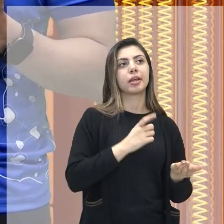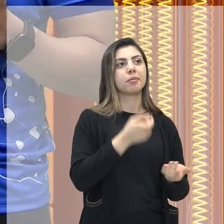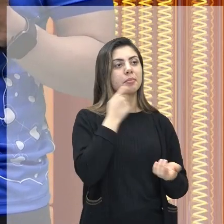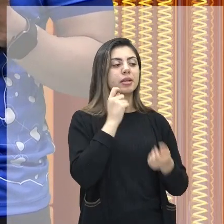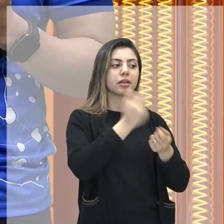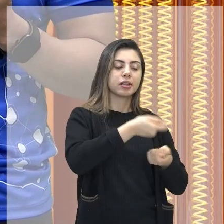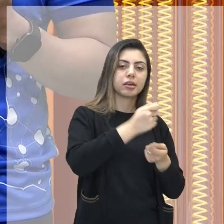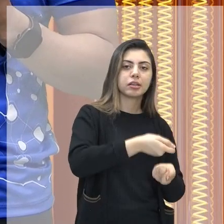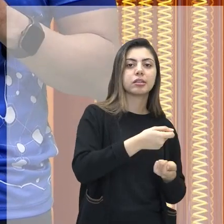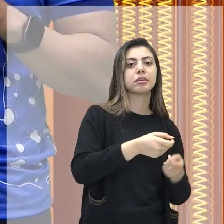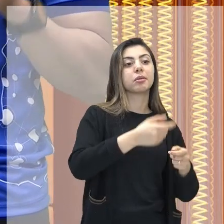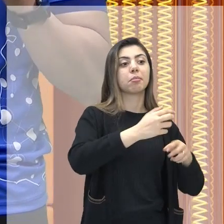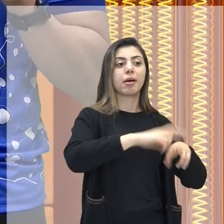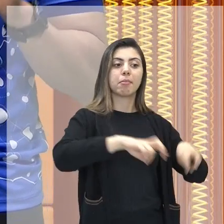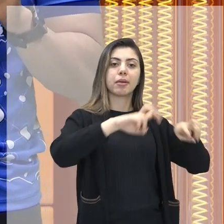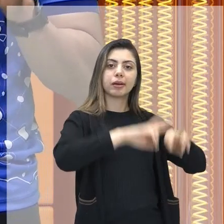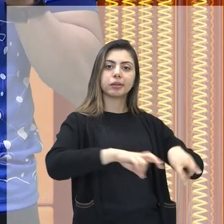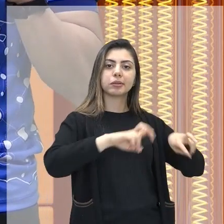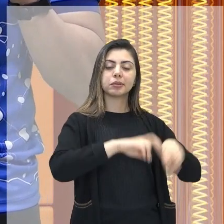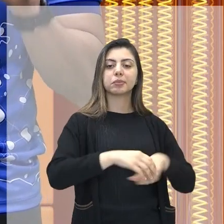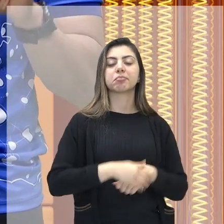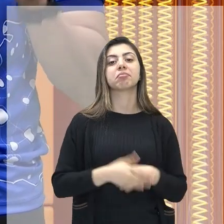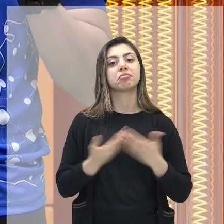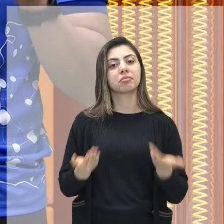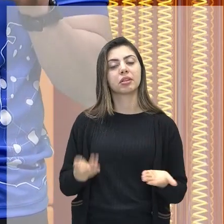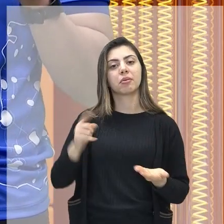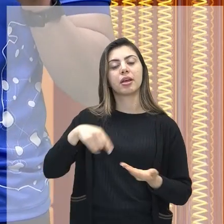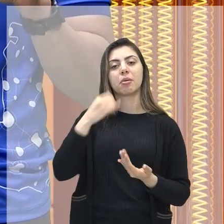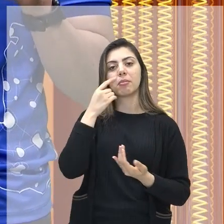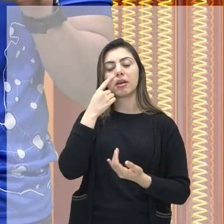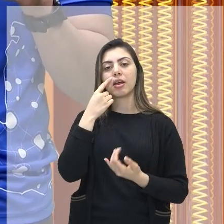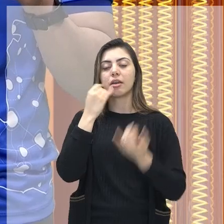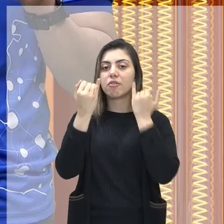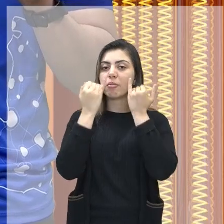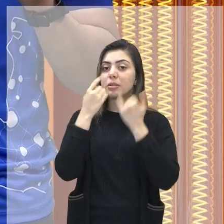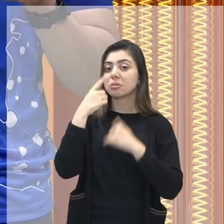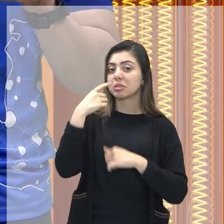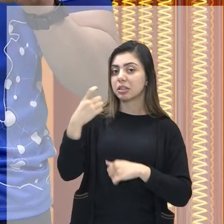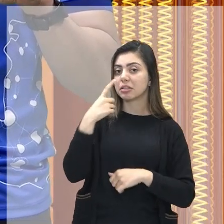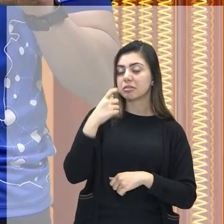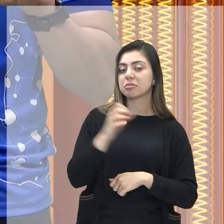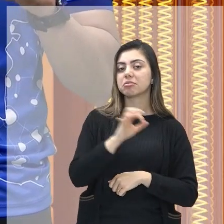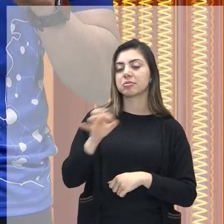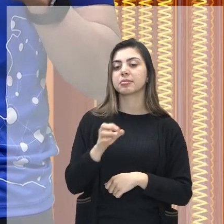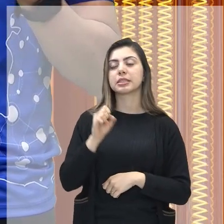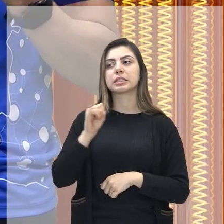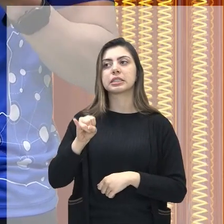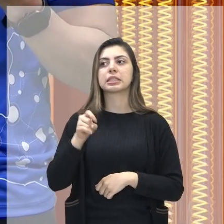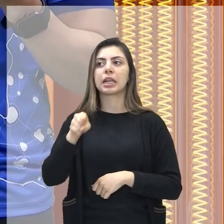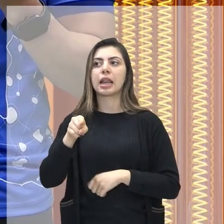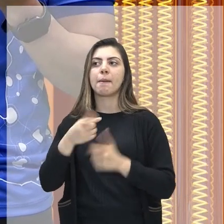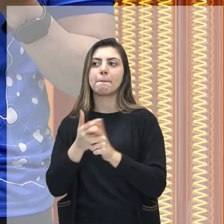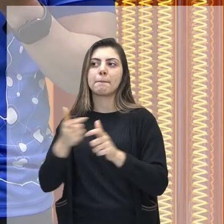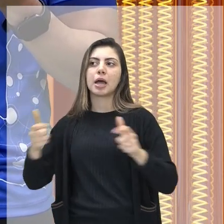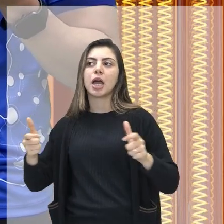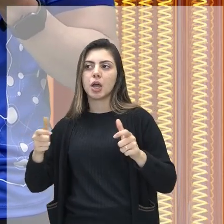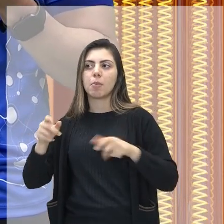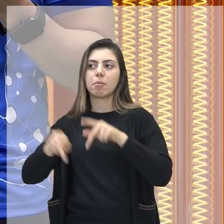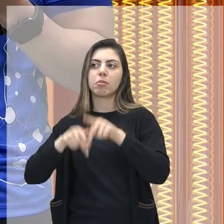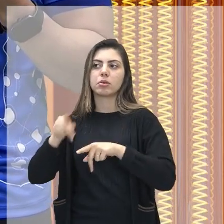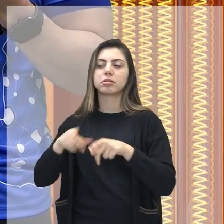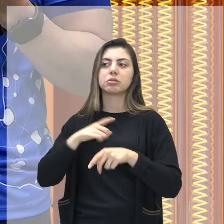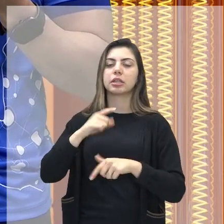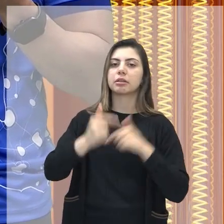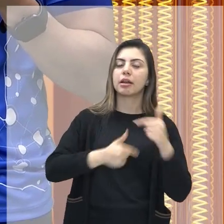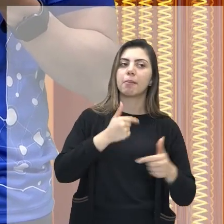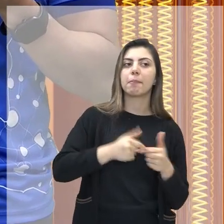pecuária e também de extrativismo. Isso dá um dado interessante que a gente vai analisar mais à frente. Se a maior parte da população trabalha na agricultura e na